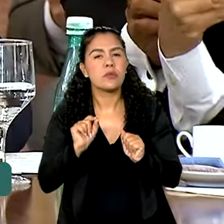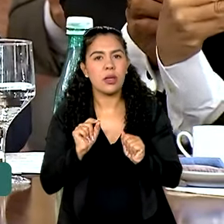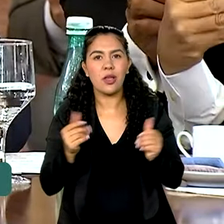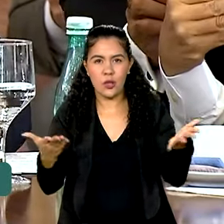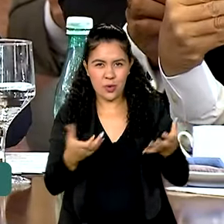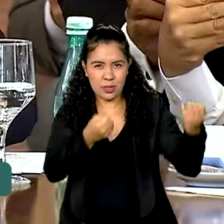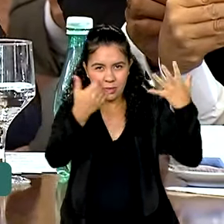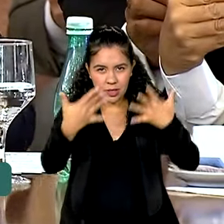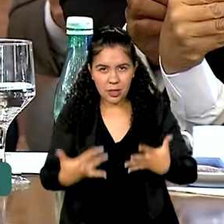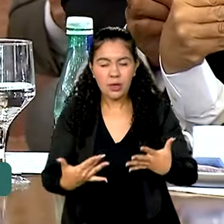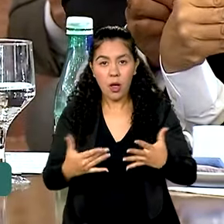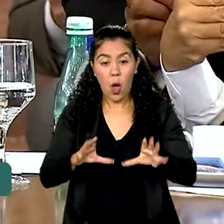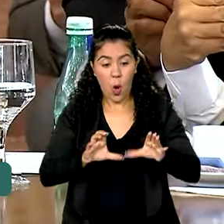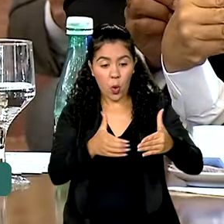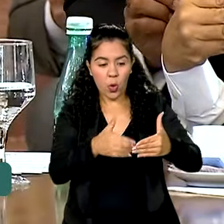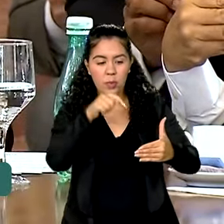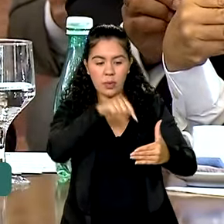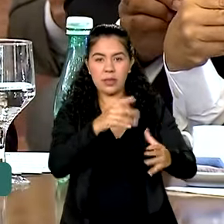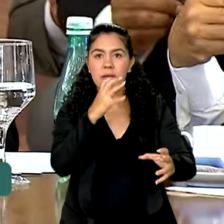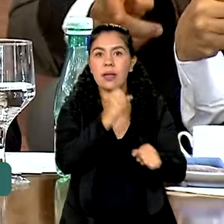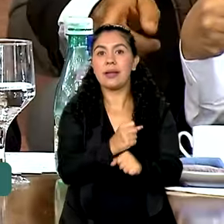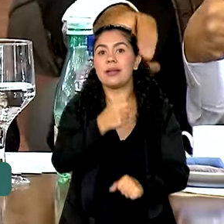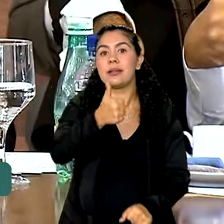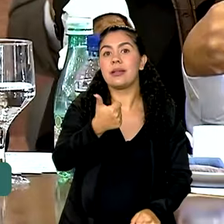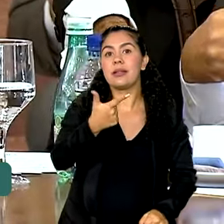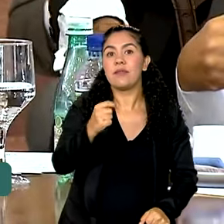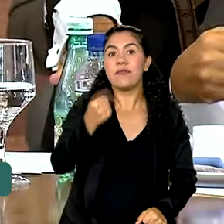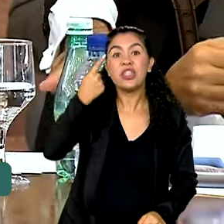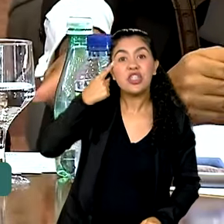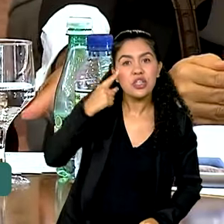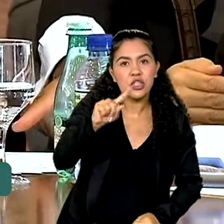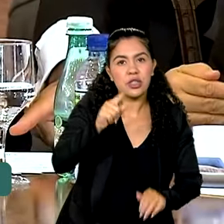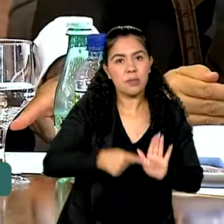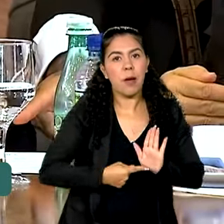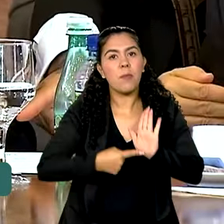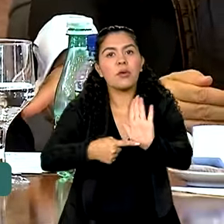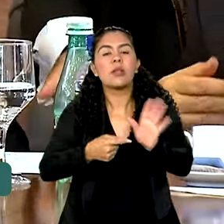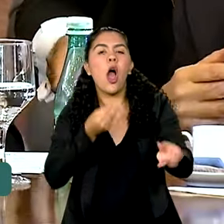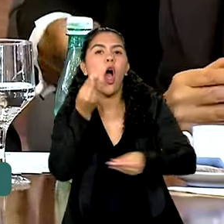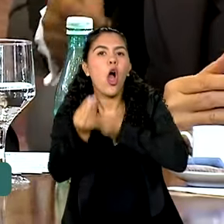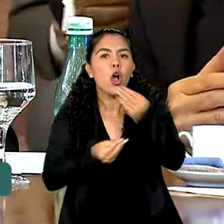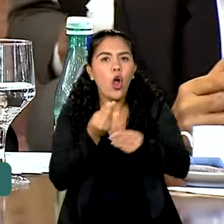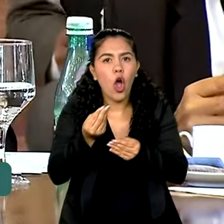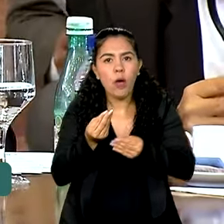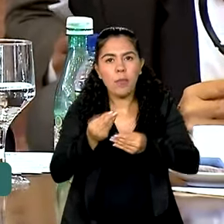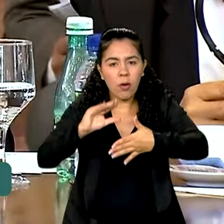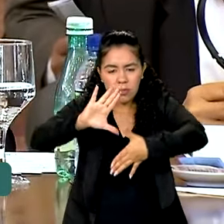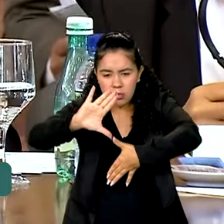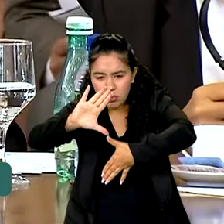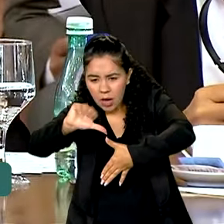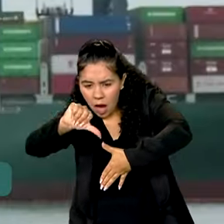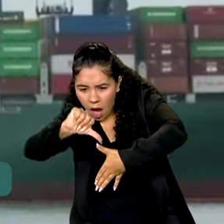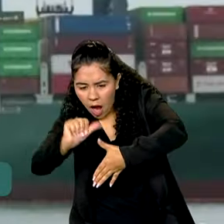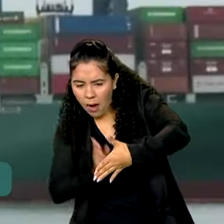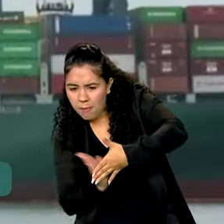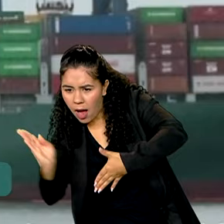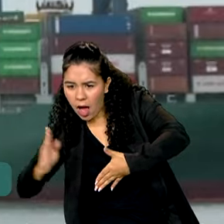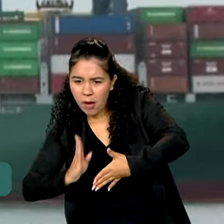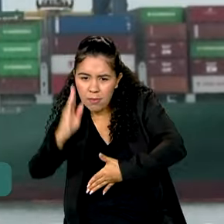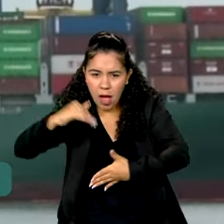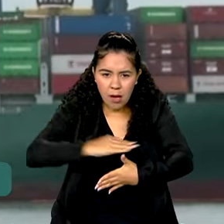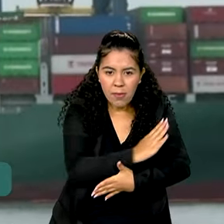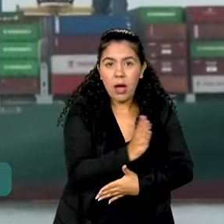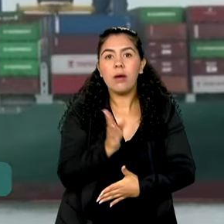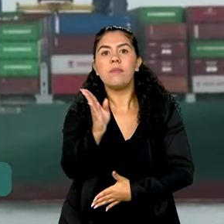esse grupo terá 120 dias para apresentar um mapa do caminho para a integração da América do Sul. Dias